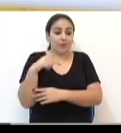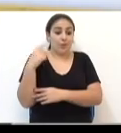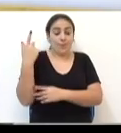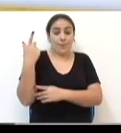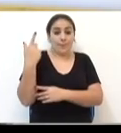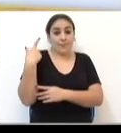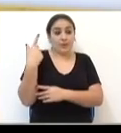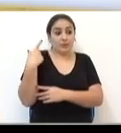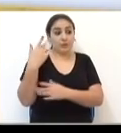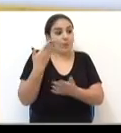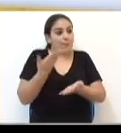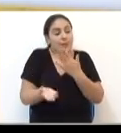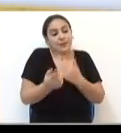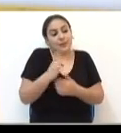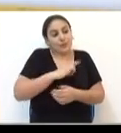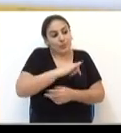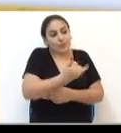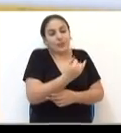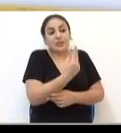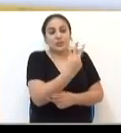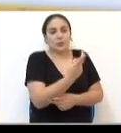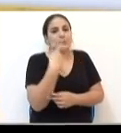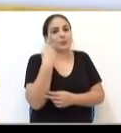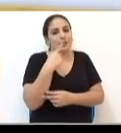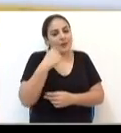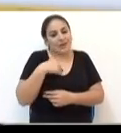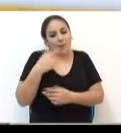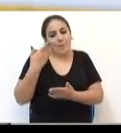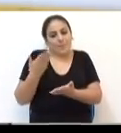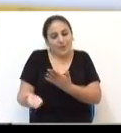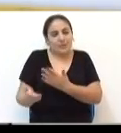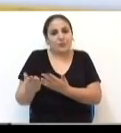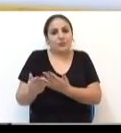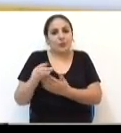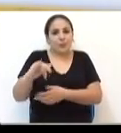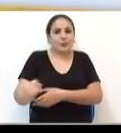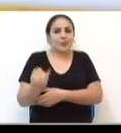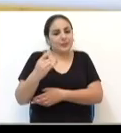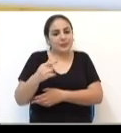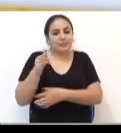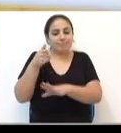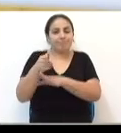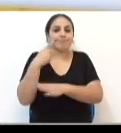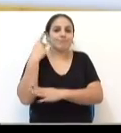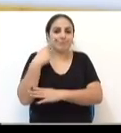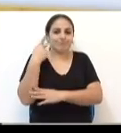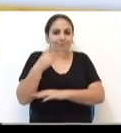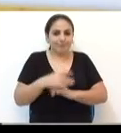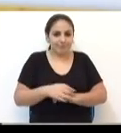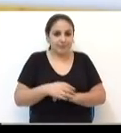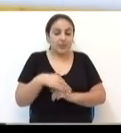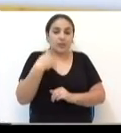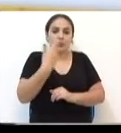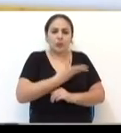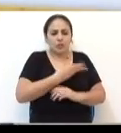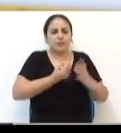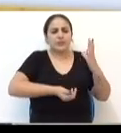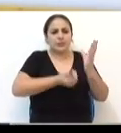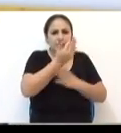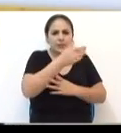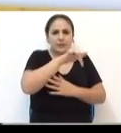o partido perdeu a chance de ter 2 vereadores e eu perdi a chance de ser vereador. E aí a